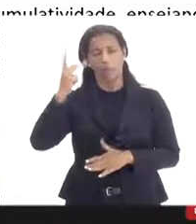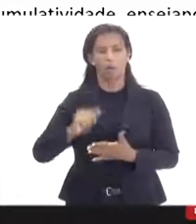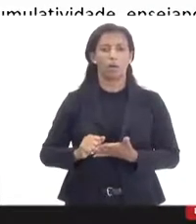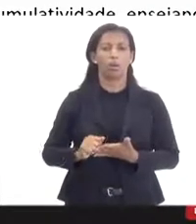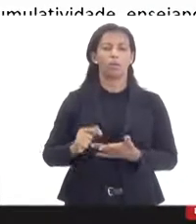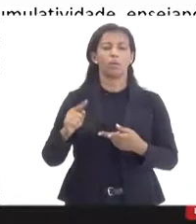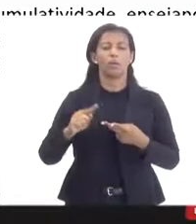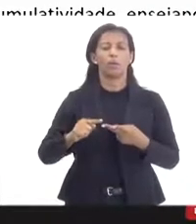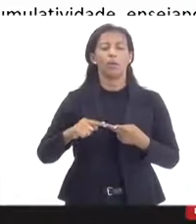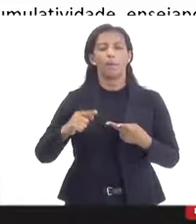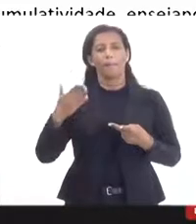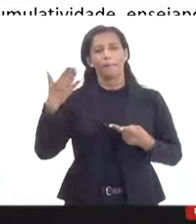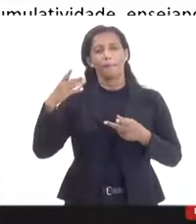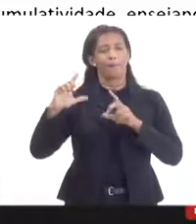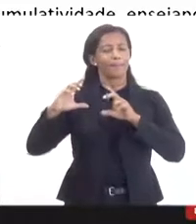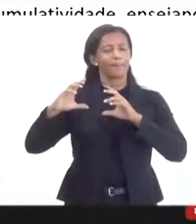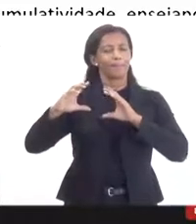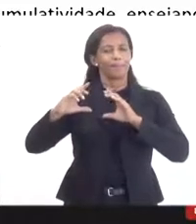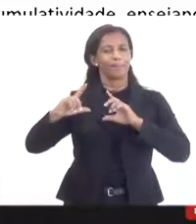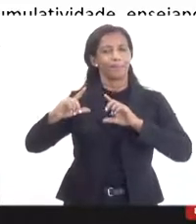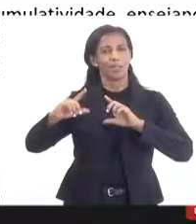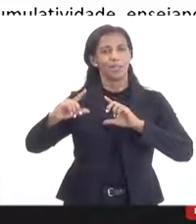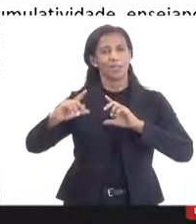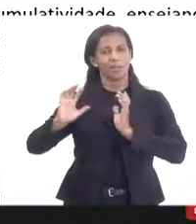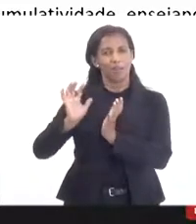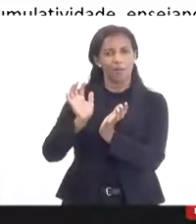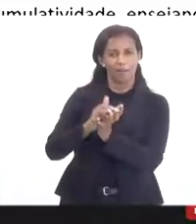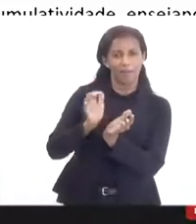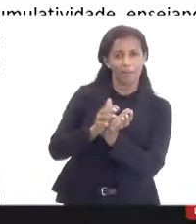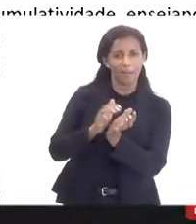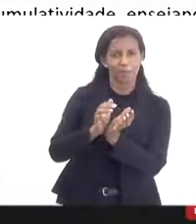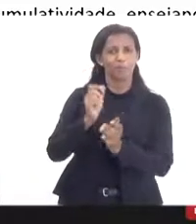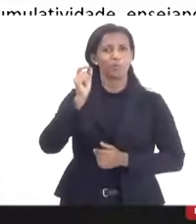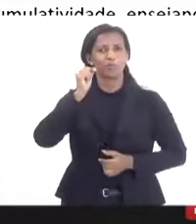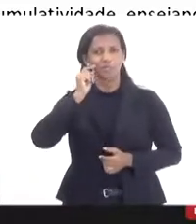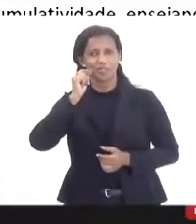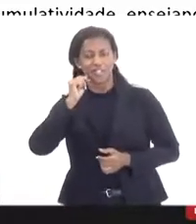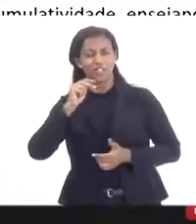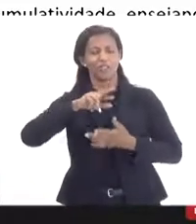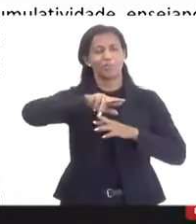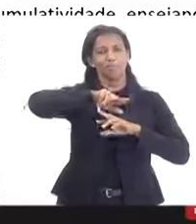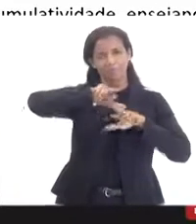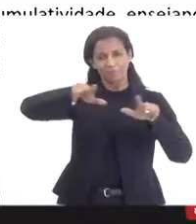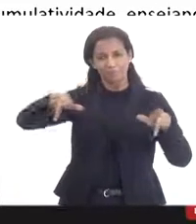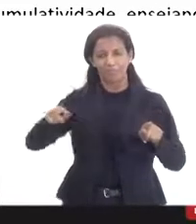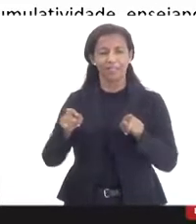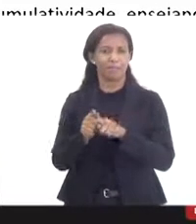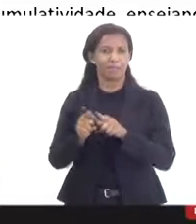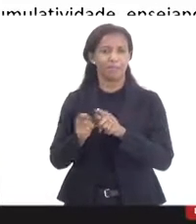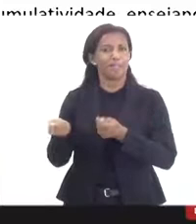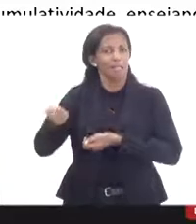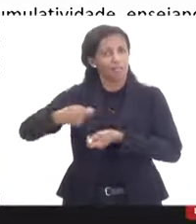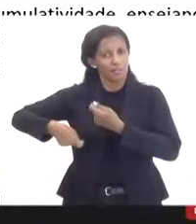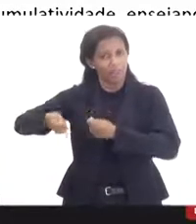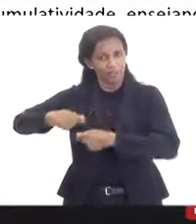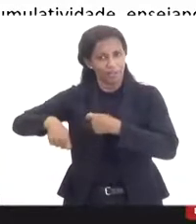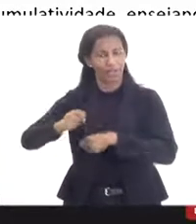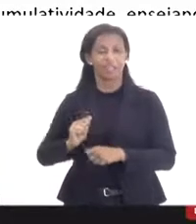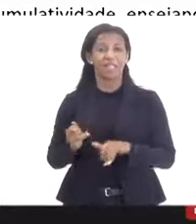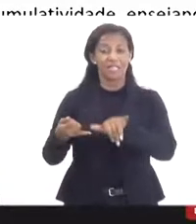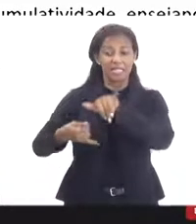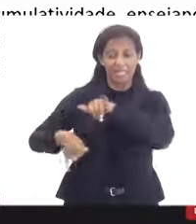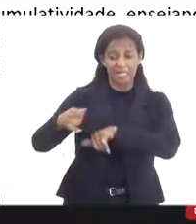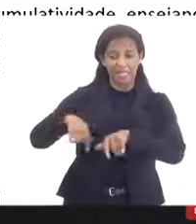Paulo, Estado de Pernambuco, Estado de Sergipe, a gente tem obtido decisões favoráveis na esfera administrativa. Produtos químicos utilizados